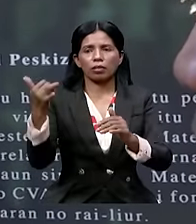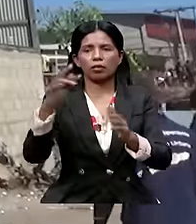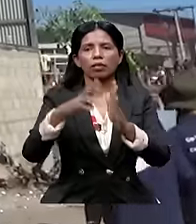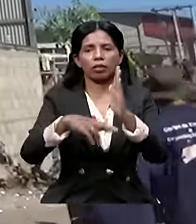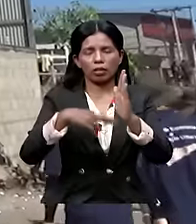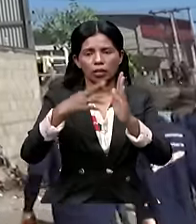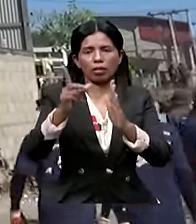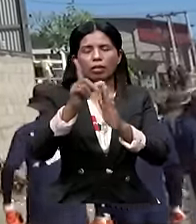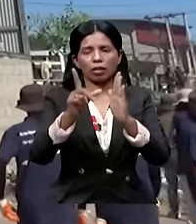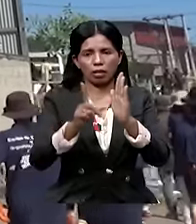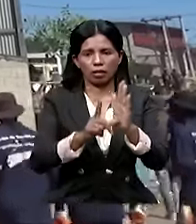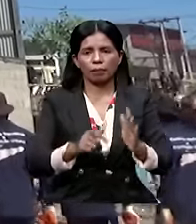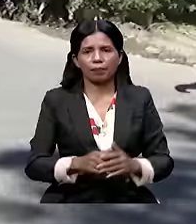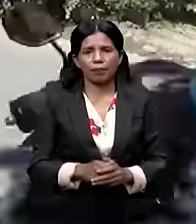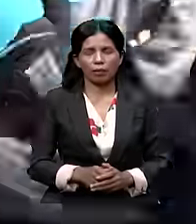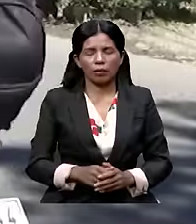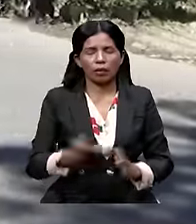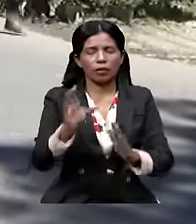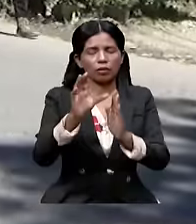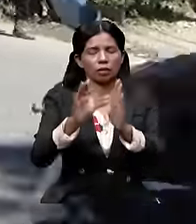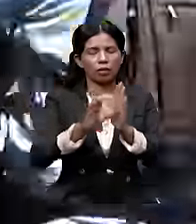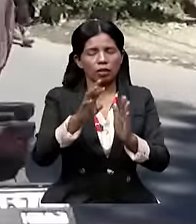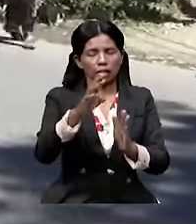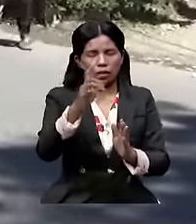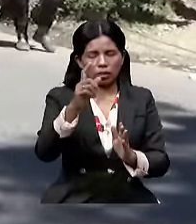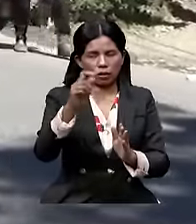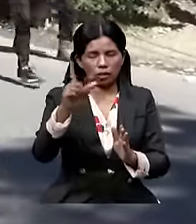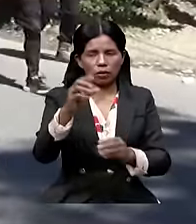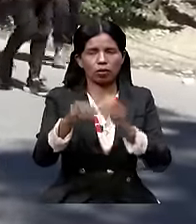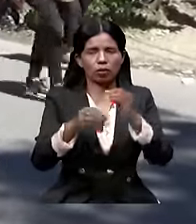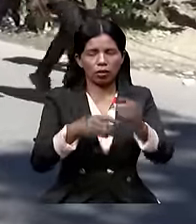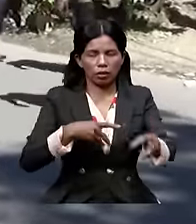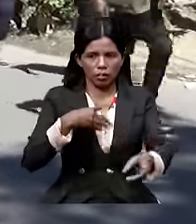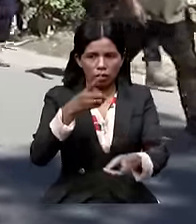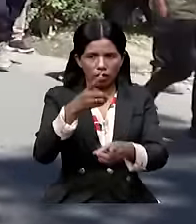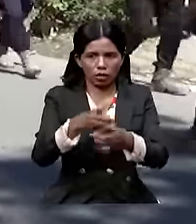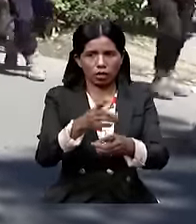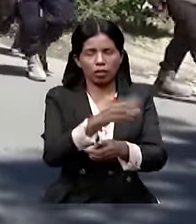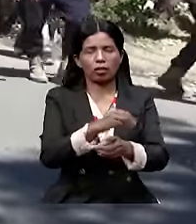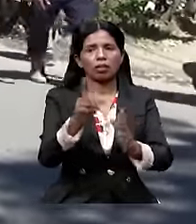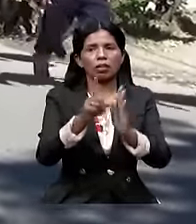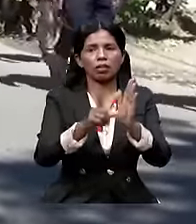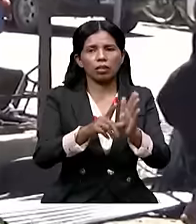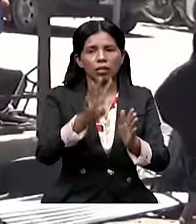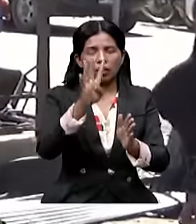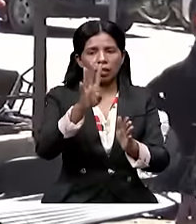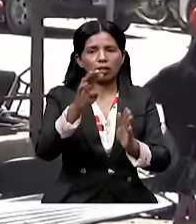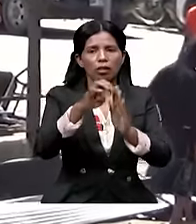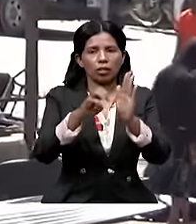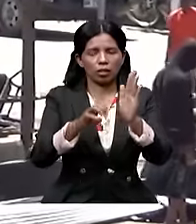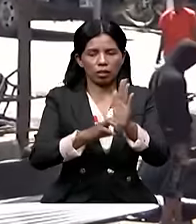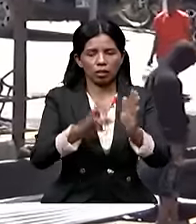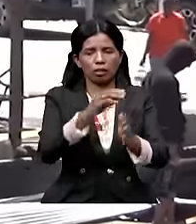car lei. E a Constituição RTL, artigo NEN, conaba direito fundamental, a linha B, prevê, Estado garante